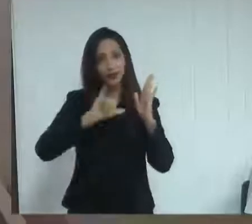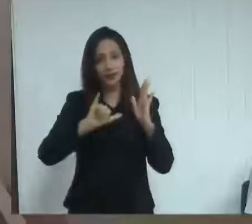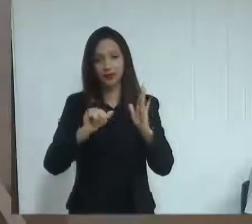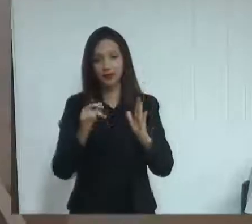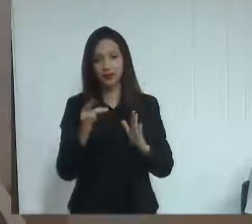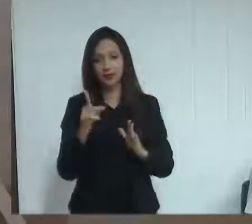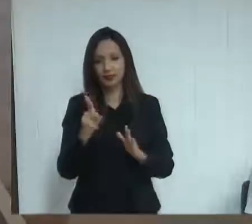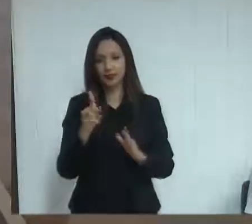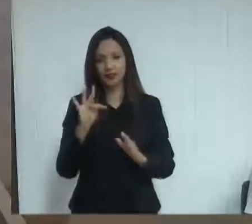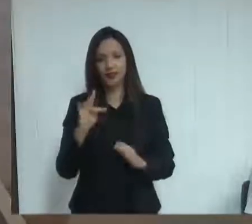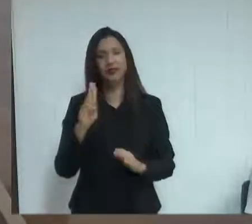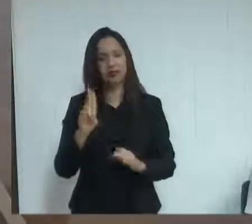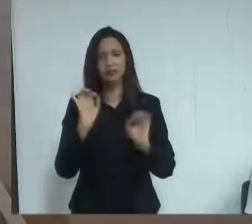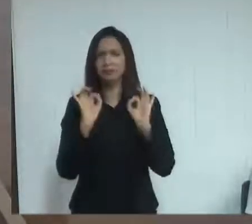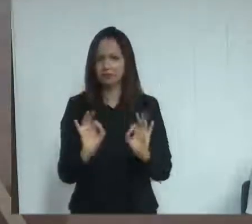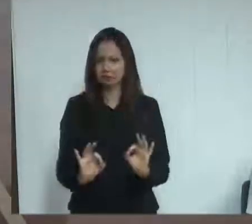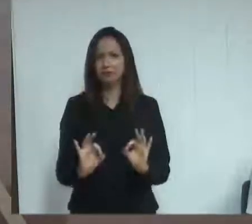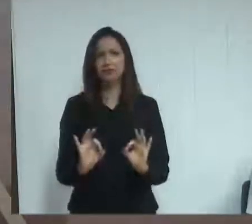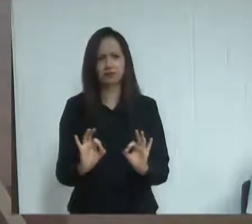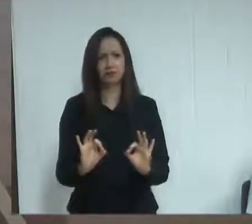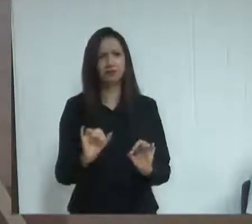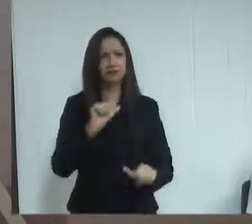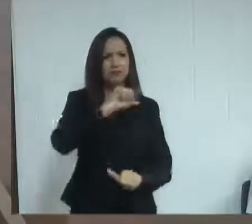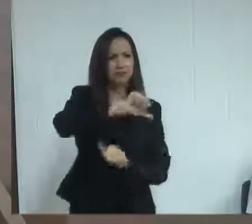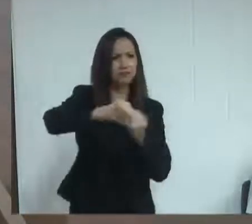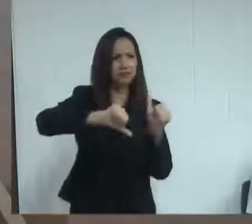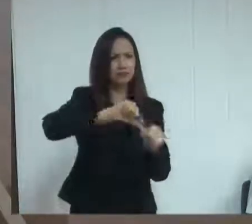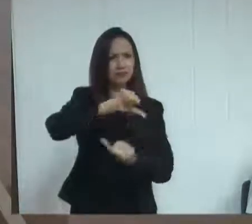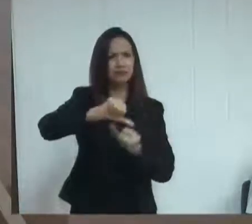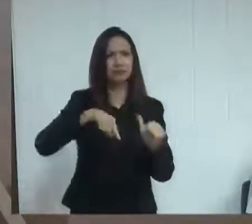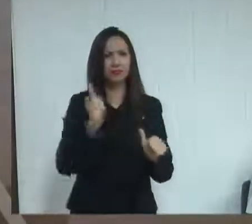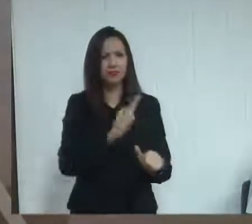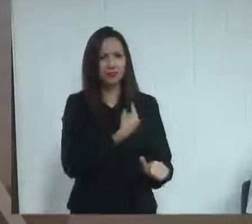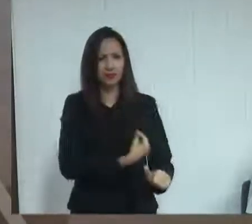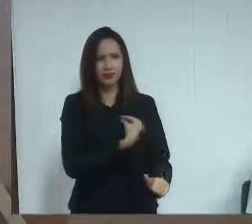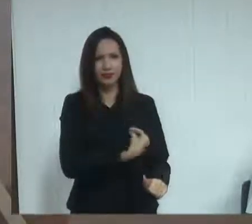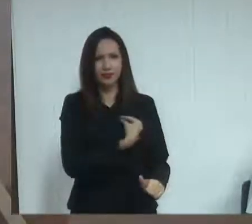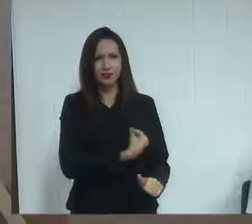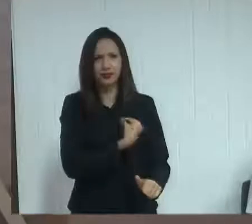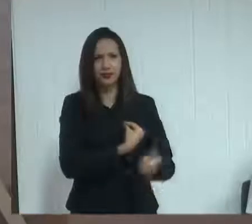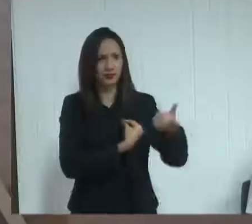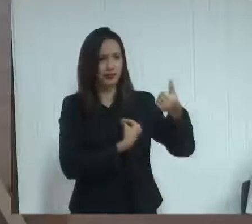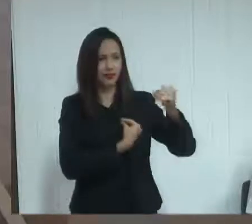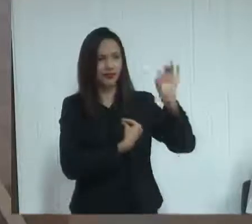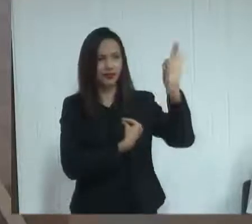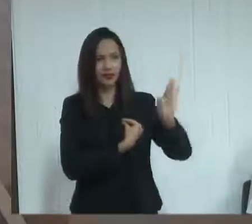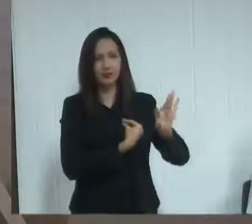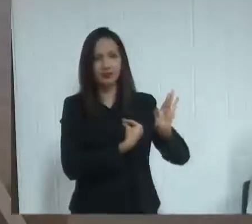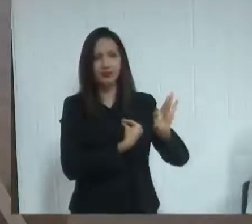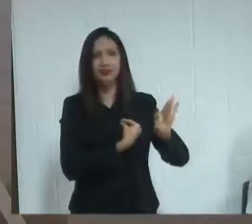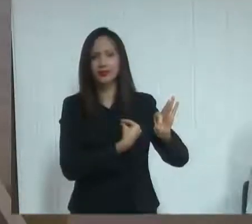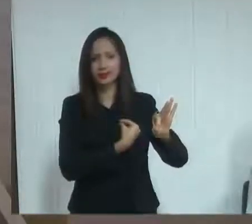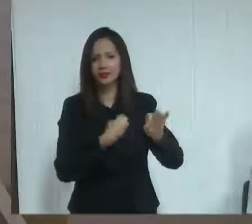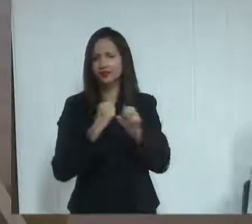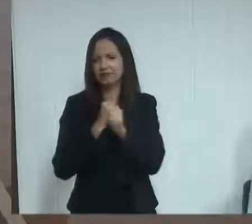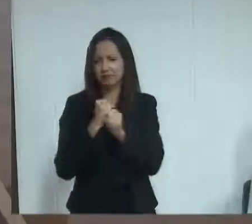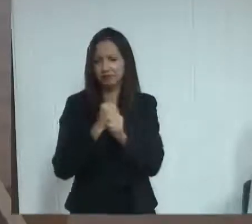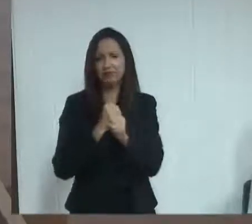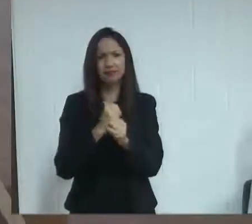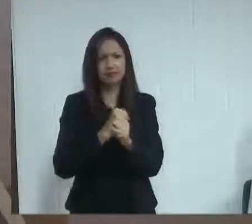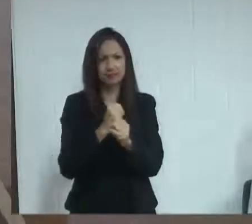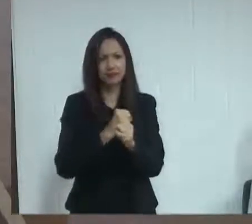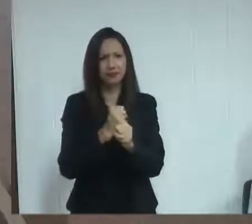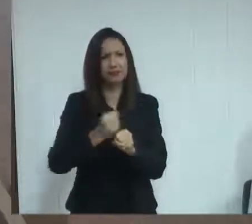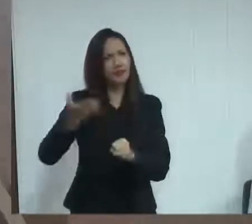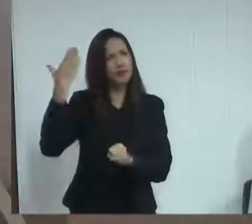correto. Ela alterou uma realidade onde nós tínhamos de desconto de 10%, que existe há muitos anos,